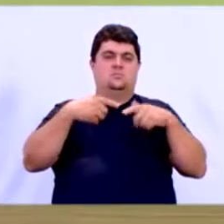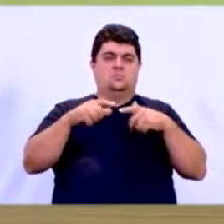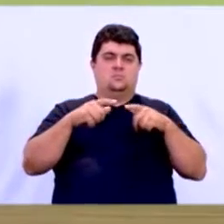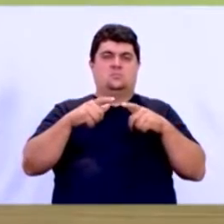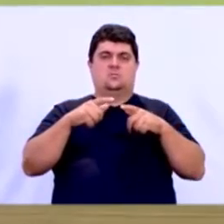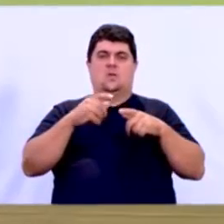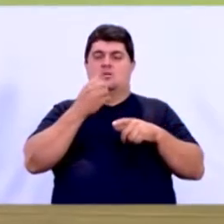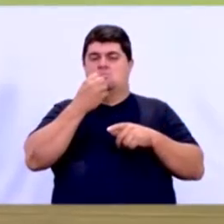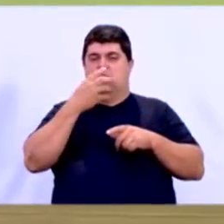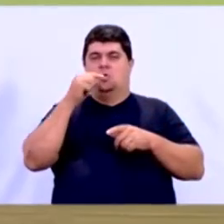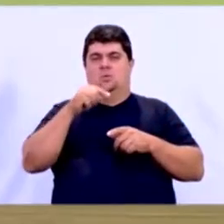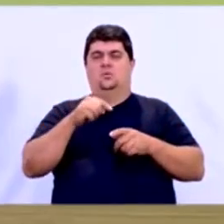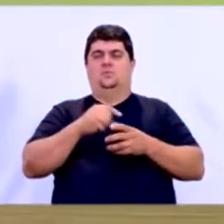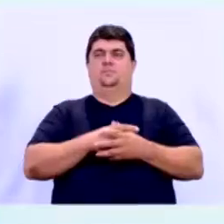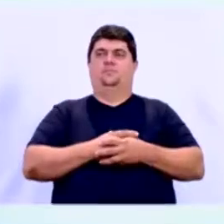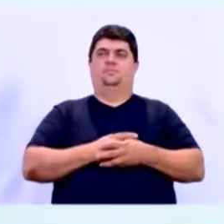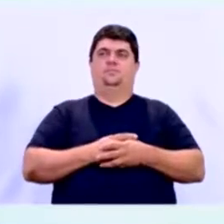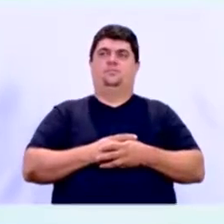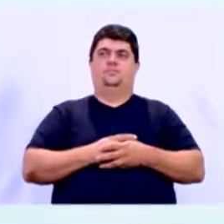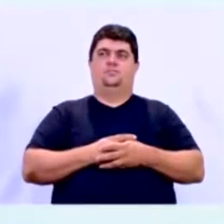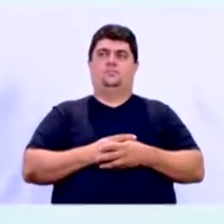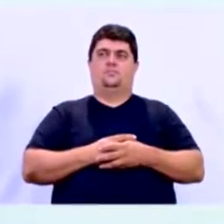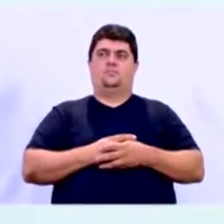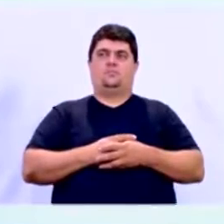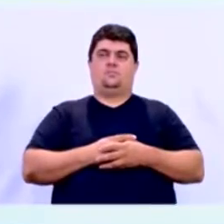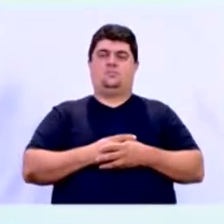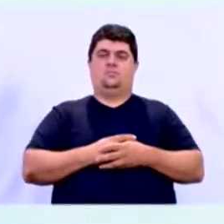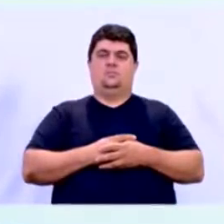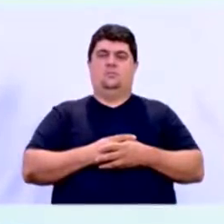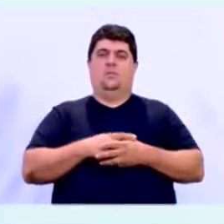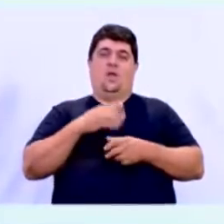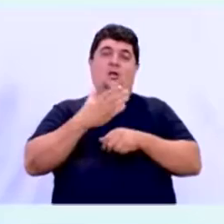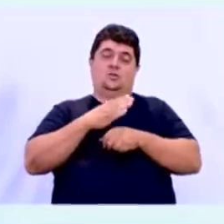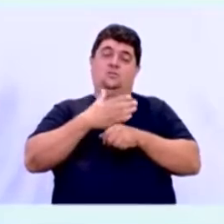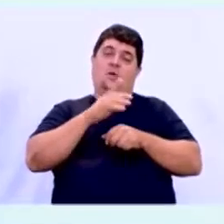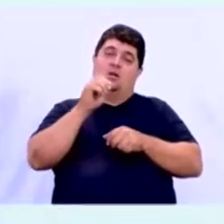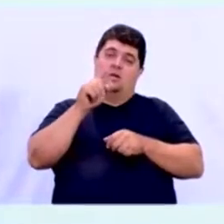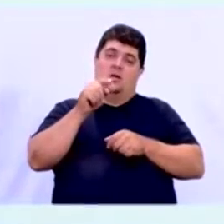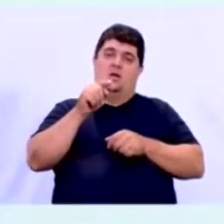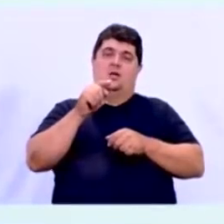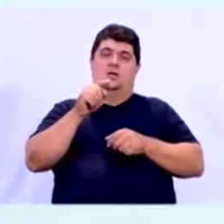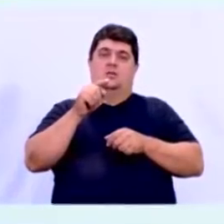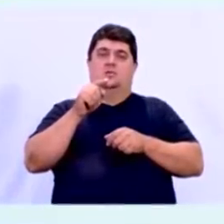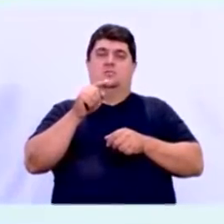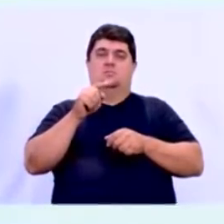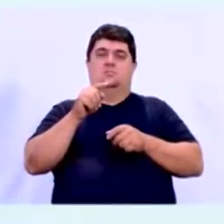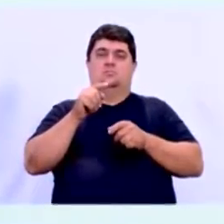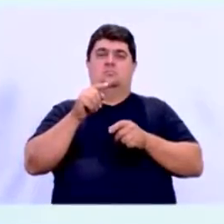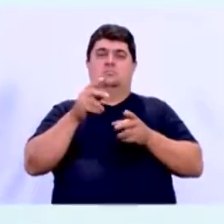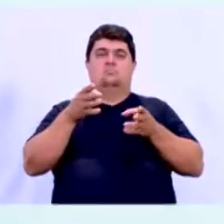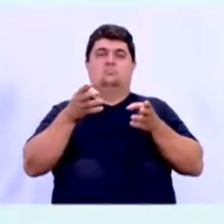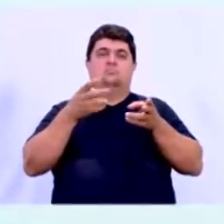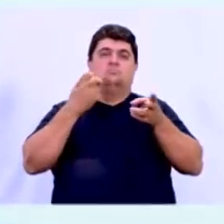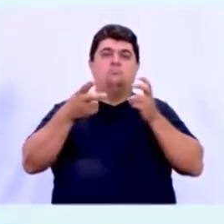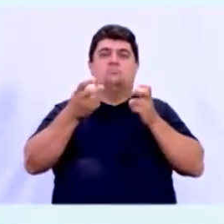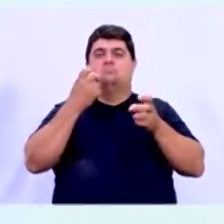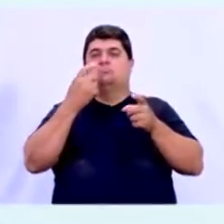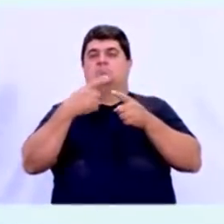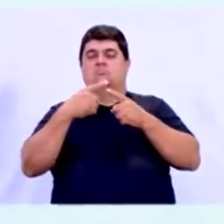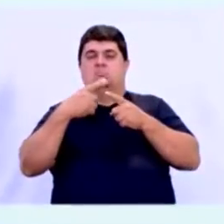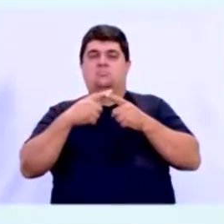estado é bastante grande. Pois é isso mesmo. E é isso que a atividade, ela exigia, né, dos alunos.